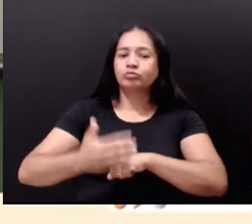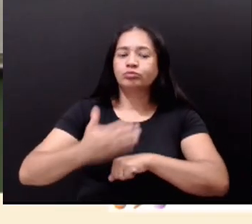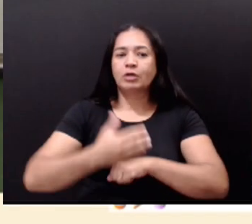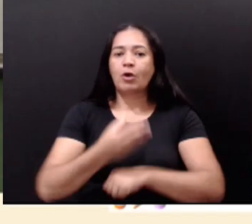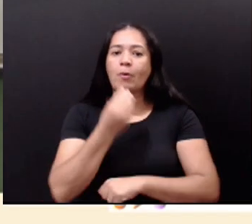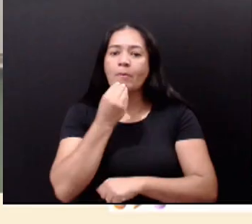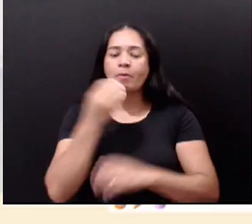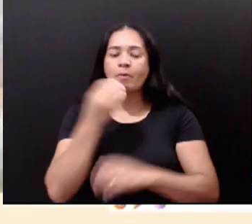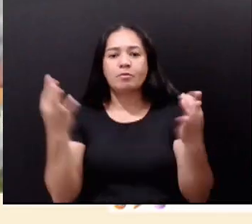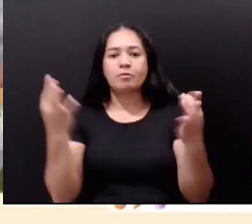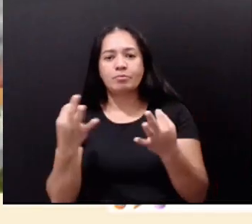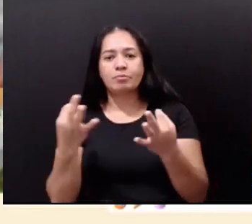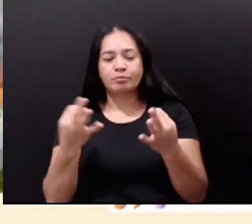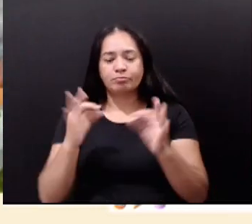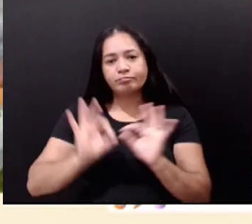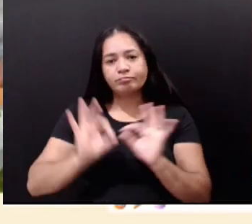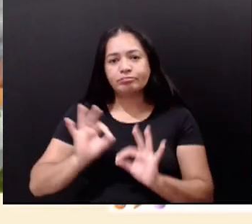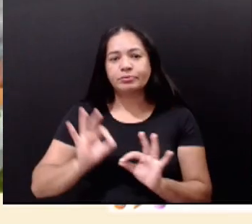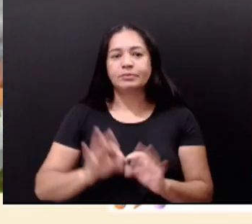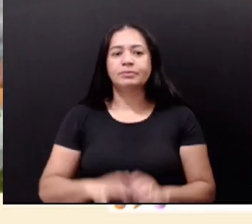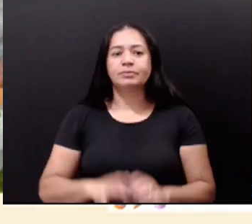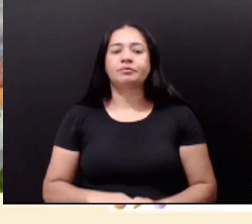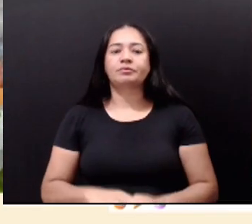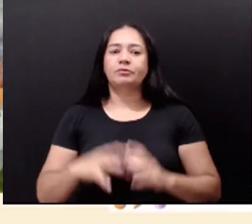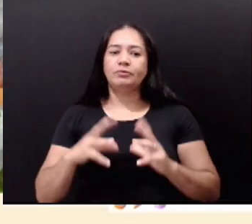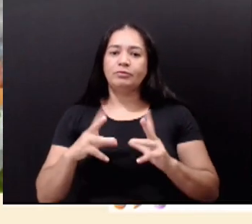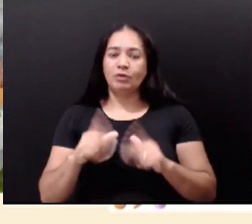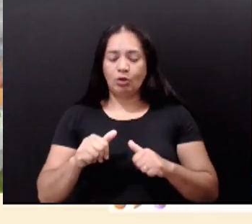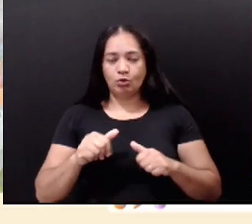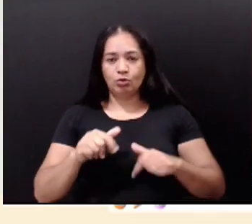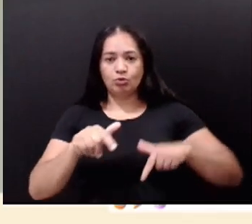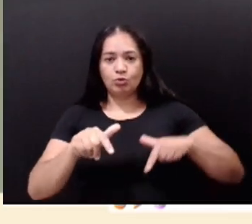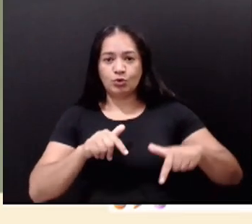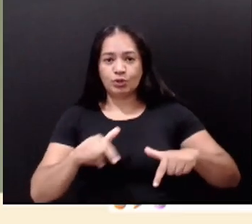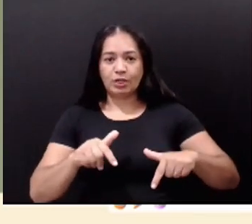né? Todo o trabalho da SETA é monitorado pelo Tribunal de